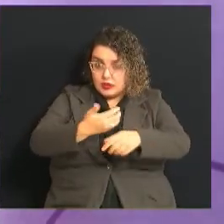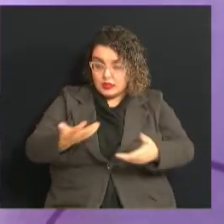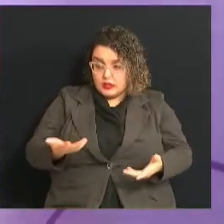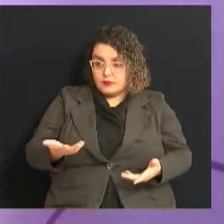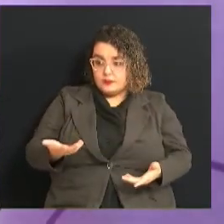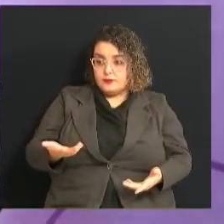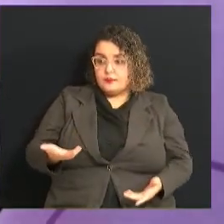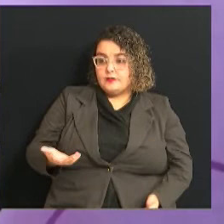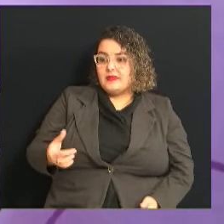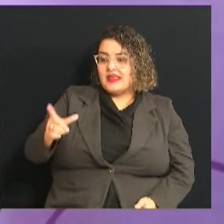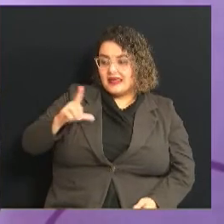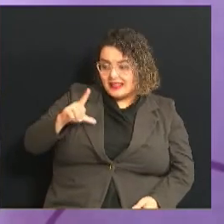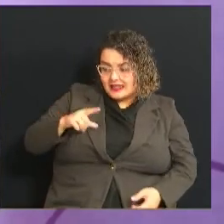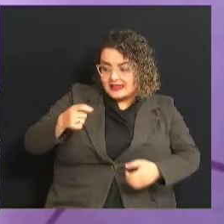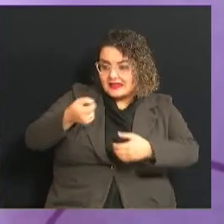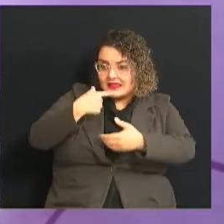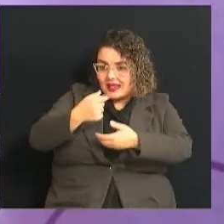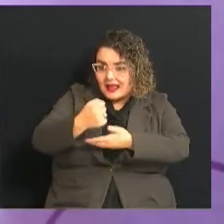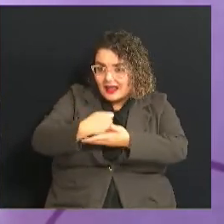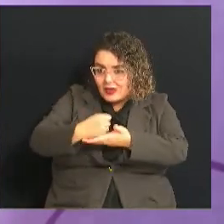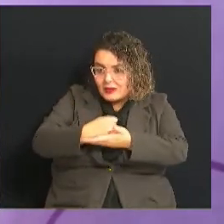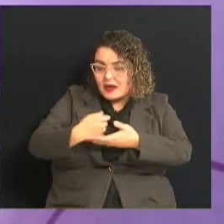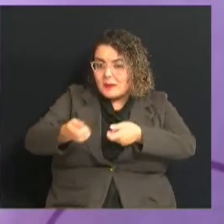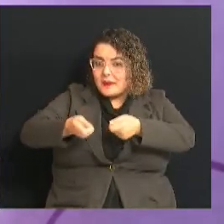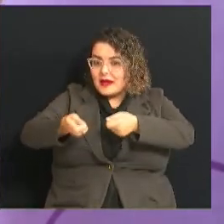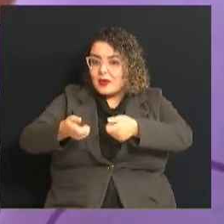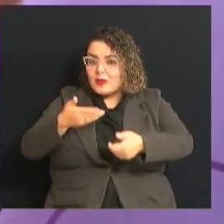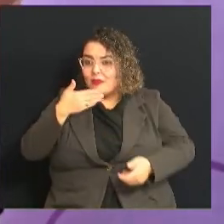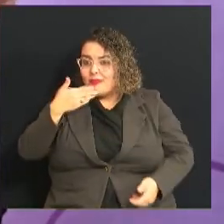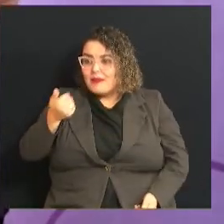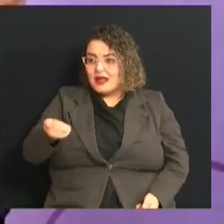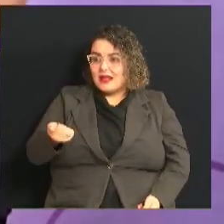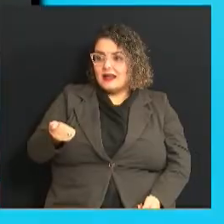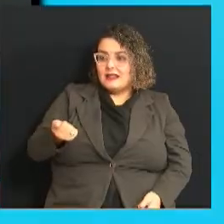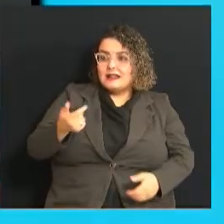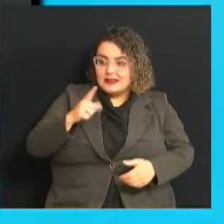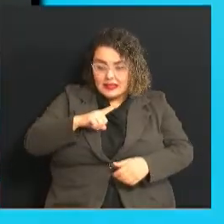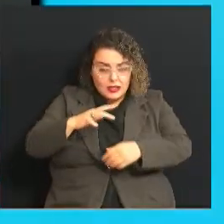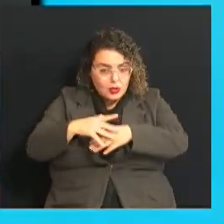medicamento, doutora, para controlar, para melhorar? Existe cura?